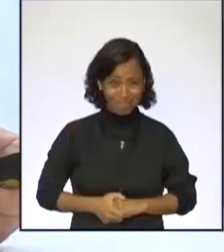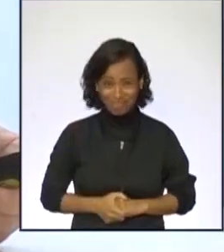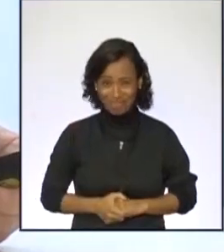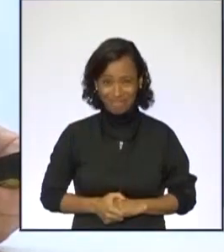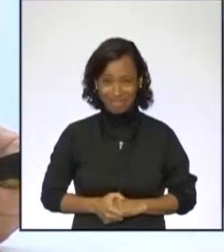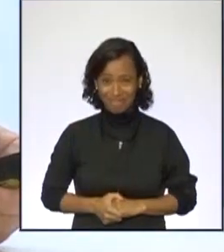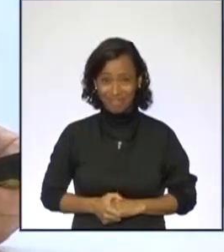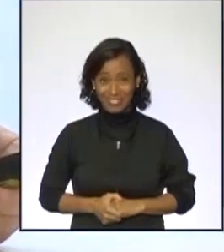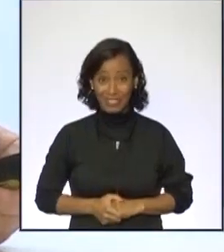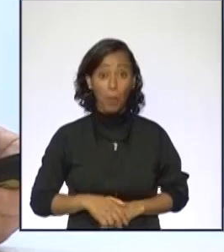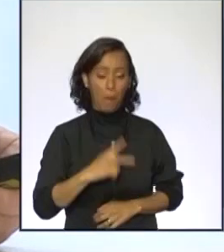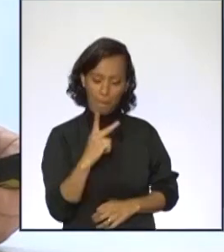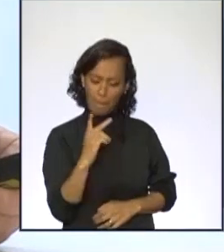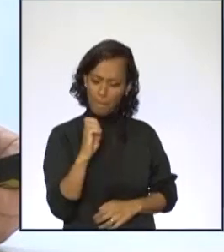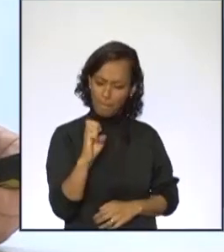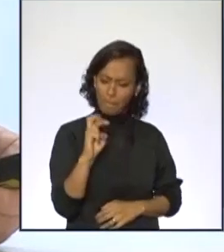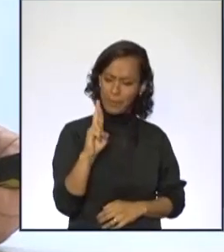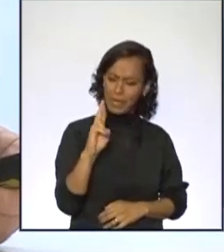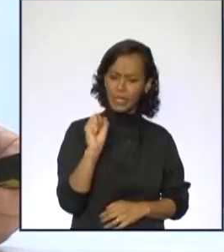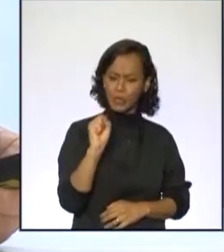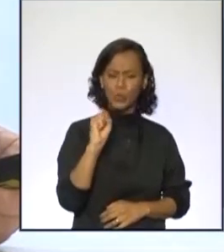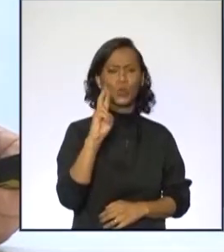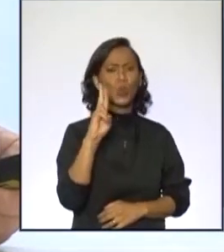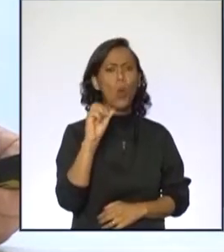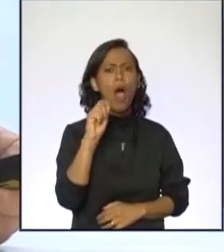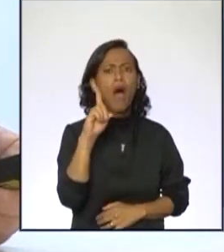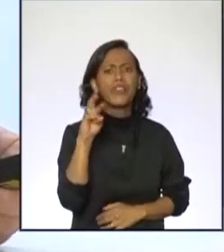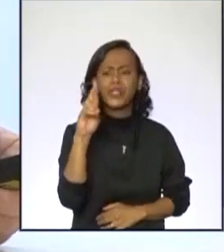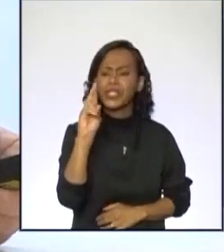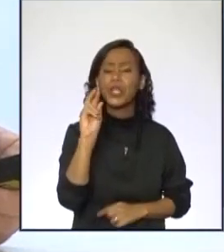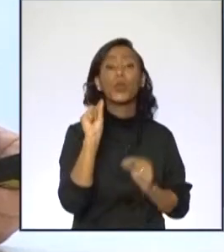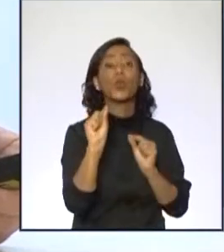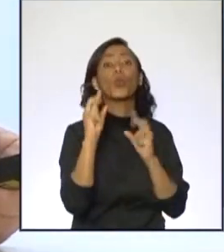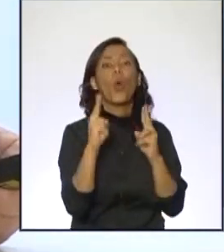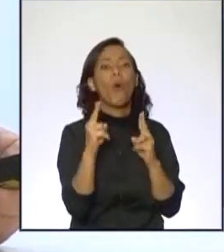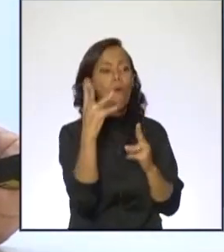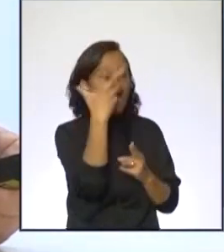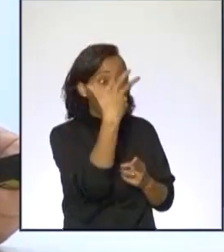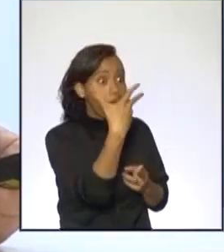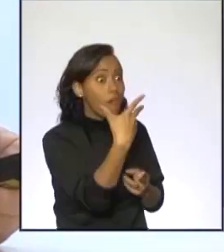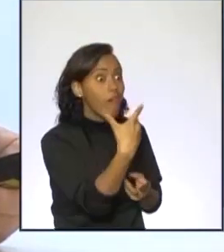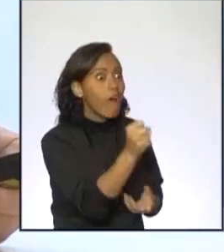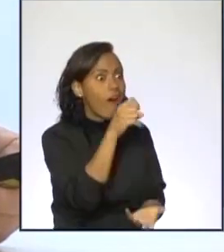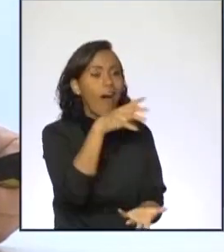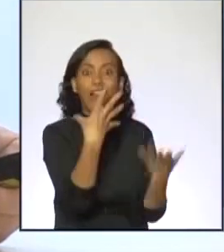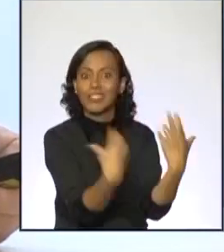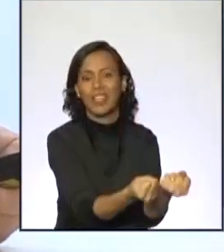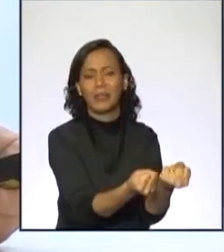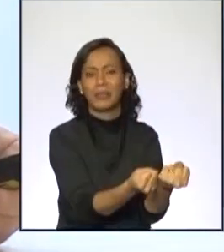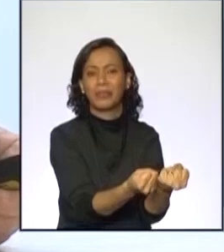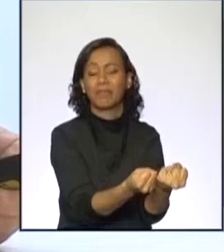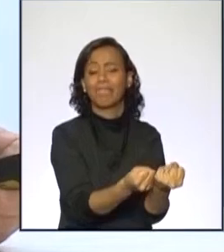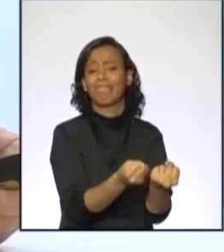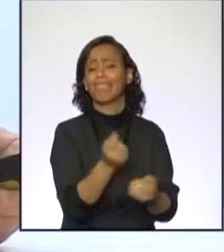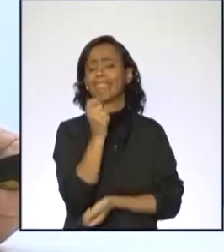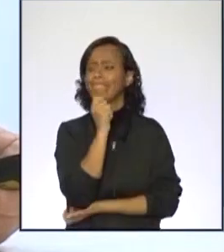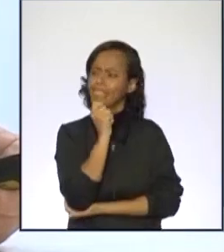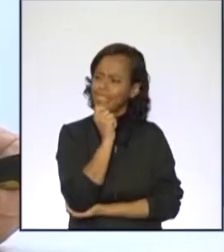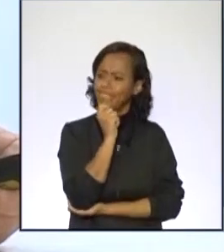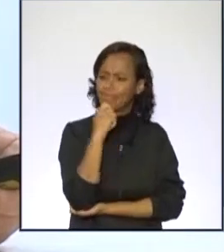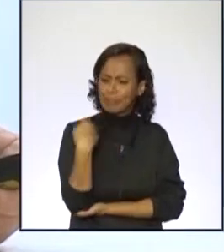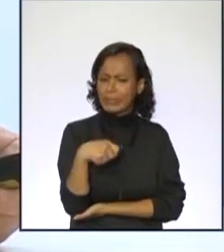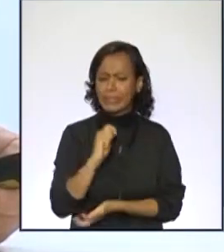Certo. Persuadir não, é não convencer. convencemos, precisamos ensaiar um pouquinho mais a propaganda para sim. poder tentar Talvez mudar o convencê-los. nome. Pois é. Não